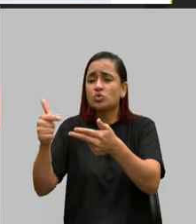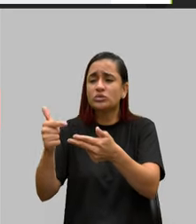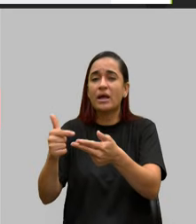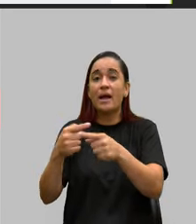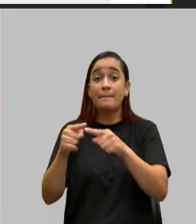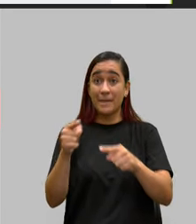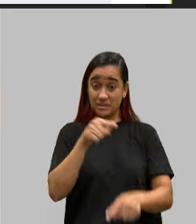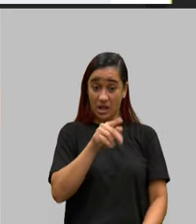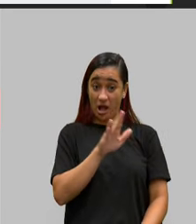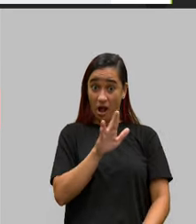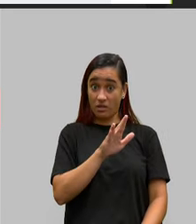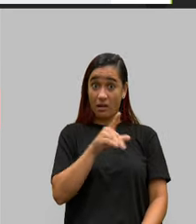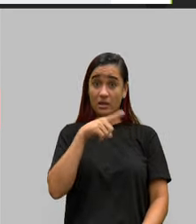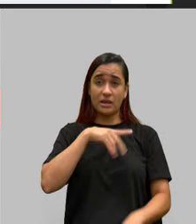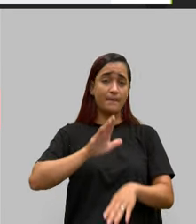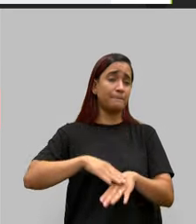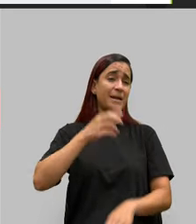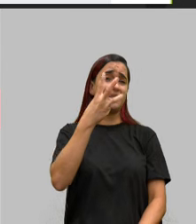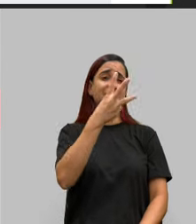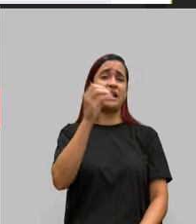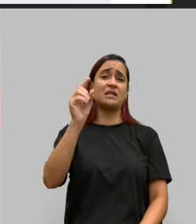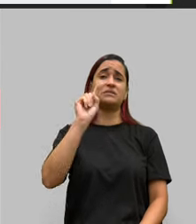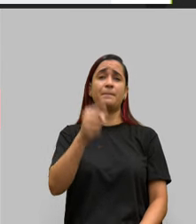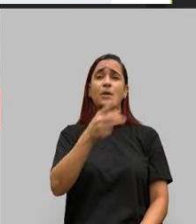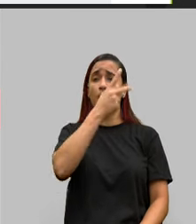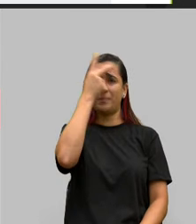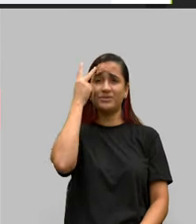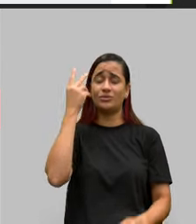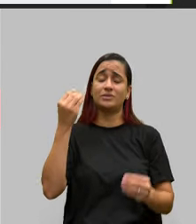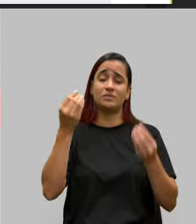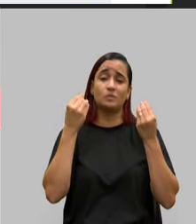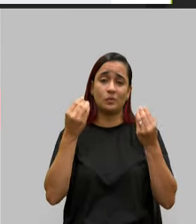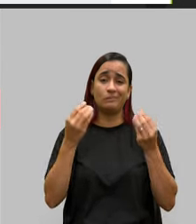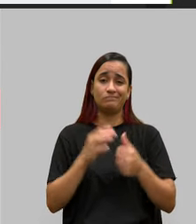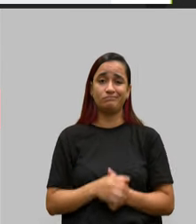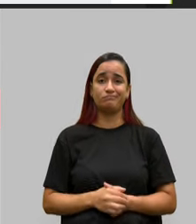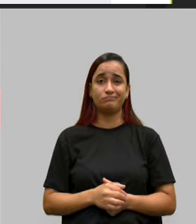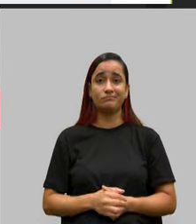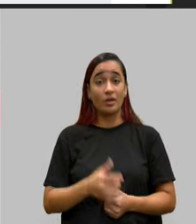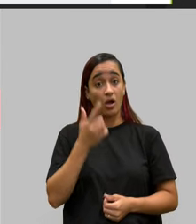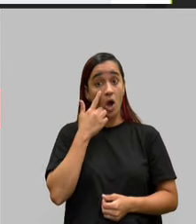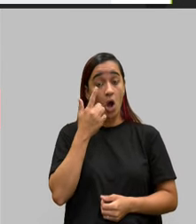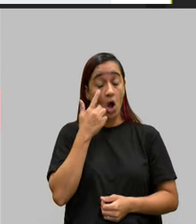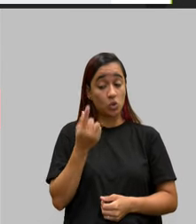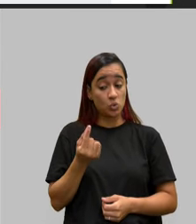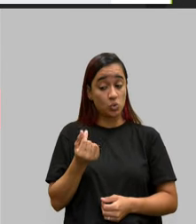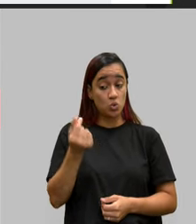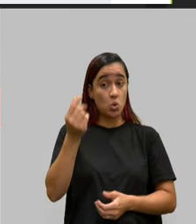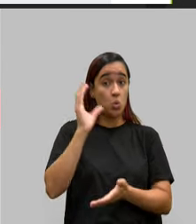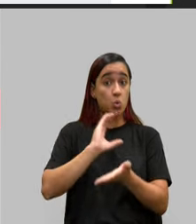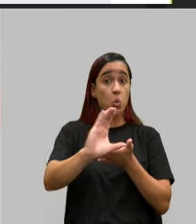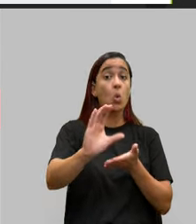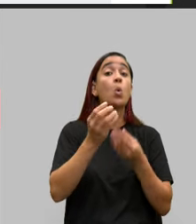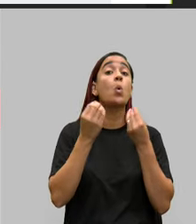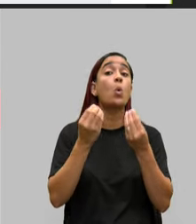de 300.000 pessoas então funciona e olha o dinheiro envolvido né No Brasil